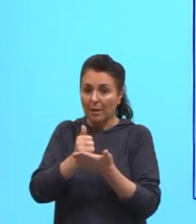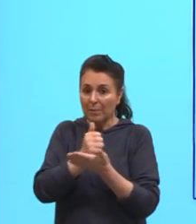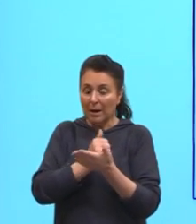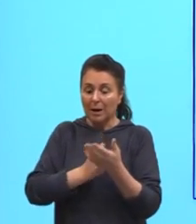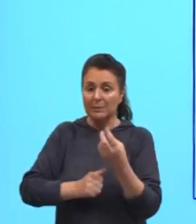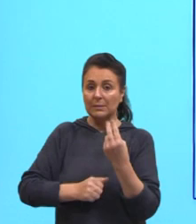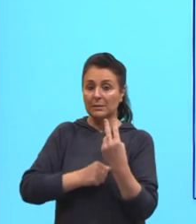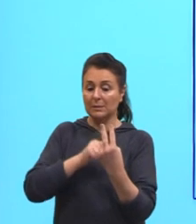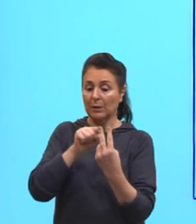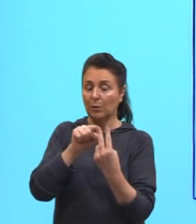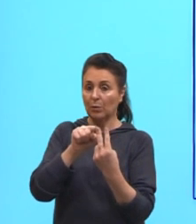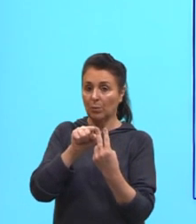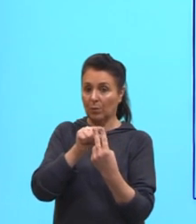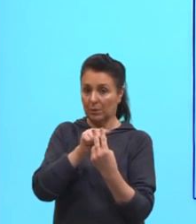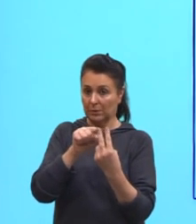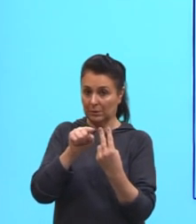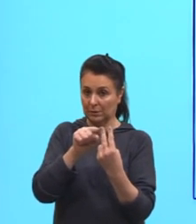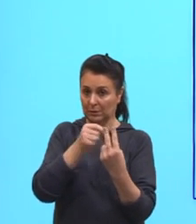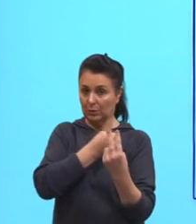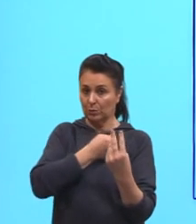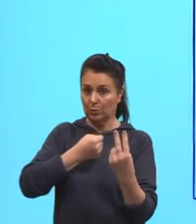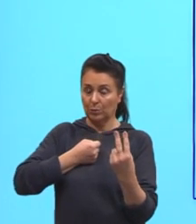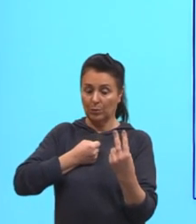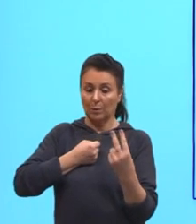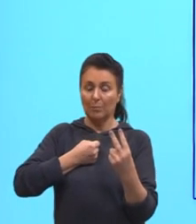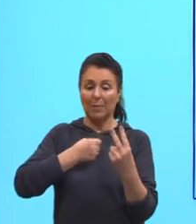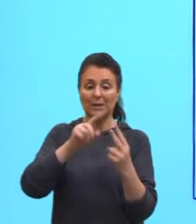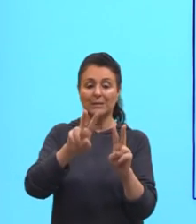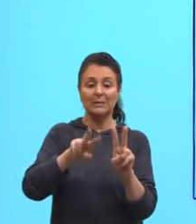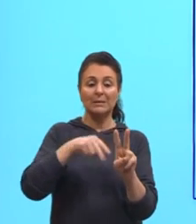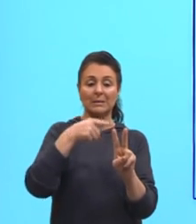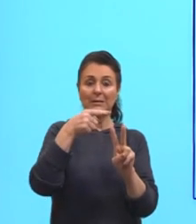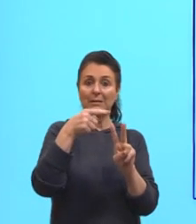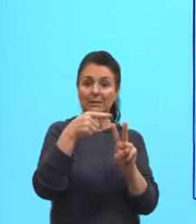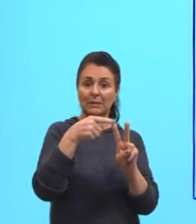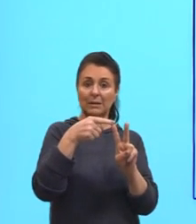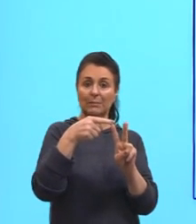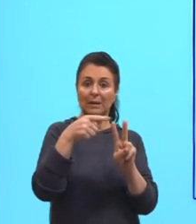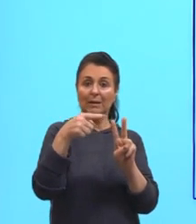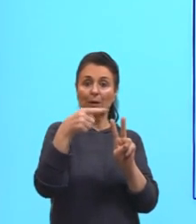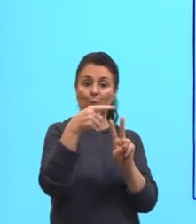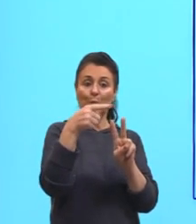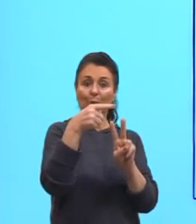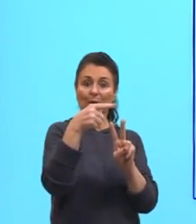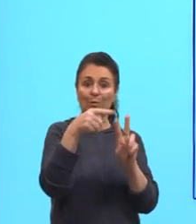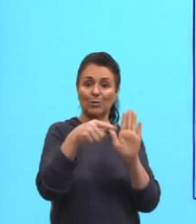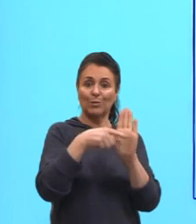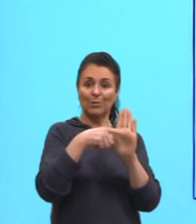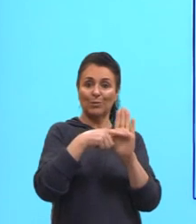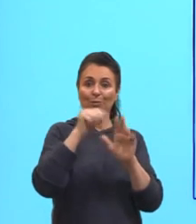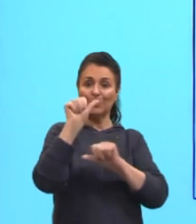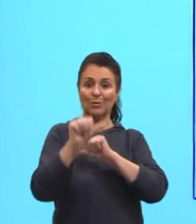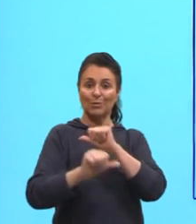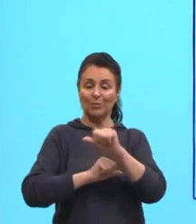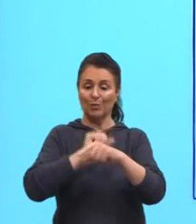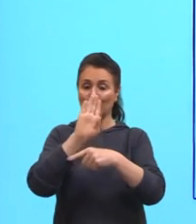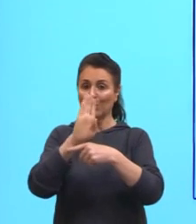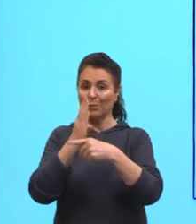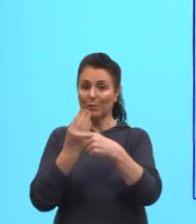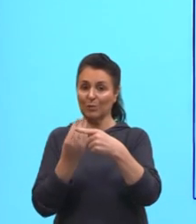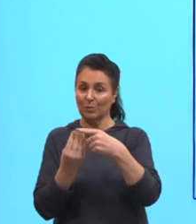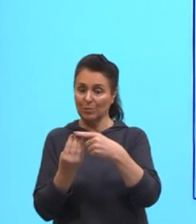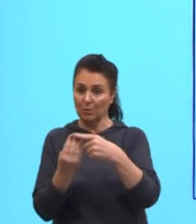dois tá mas como eu tenho o menos no expoente nós transformamos numa fração certo